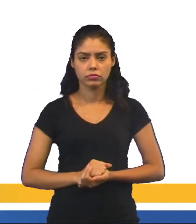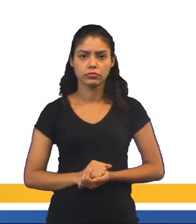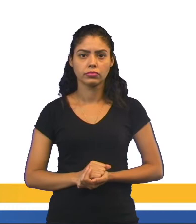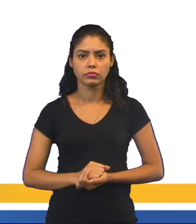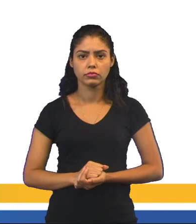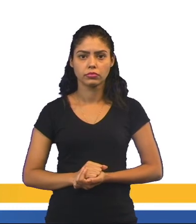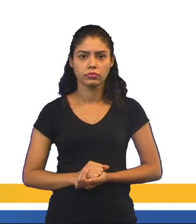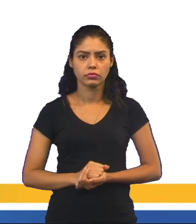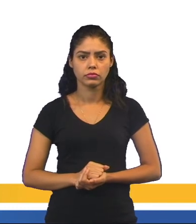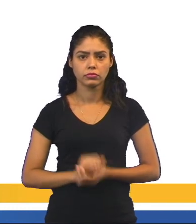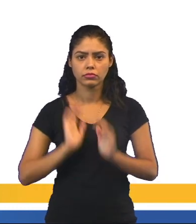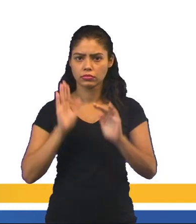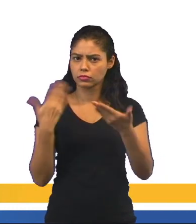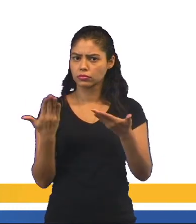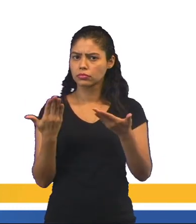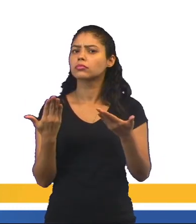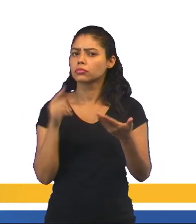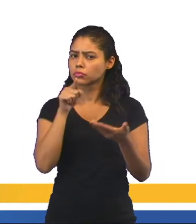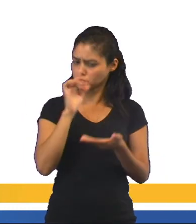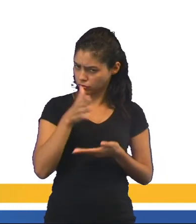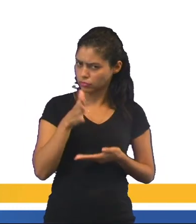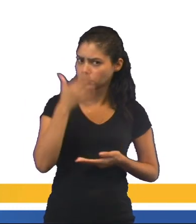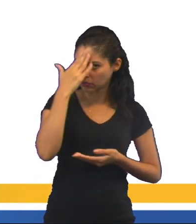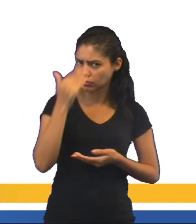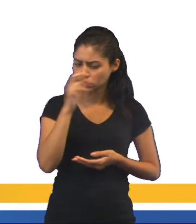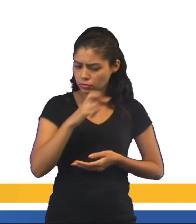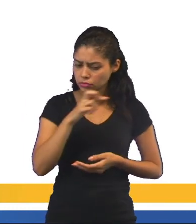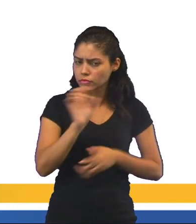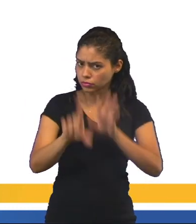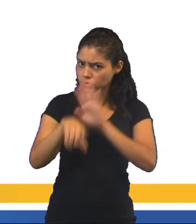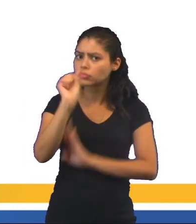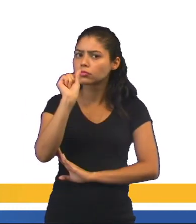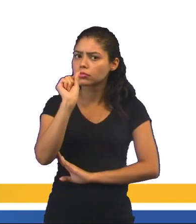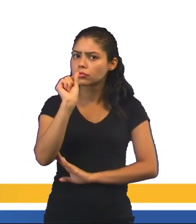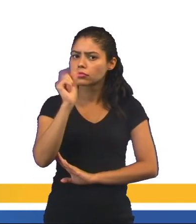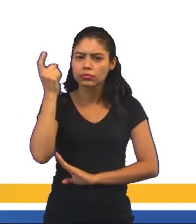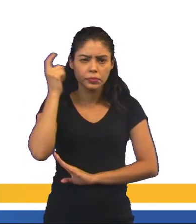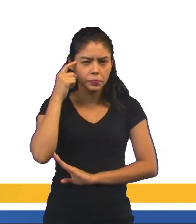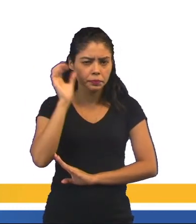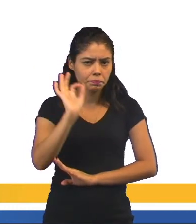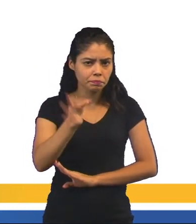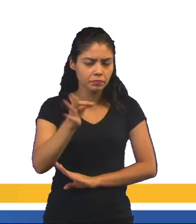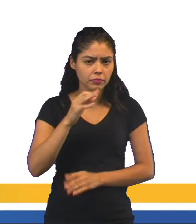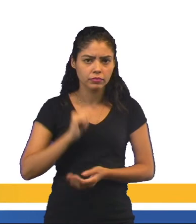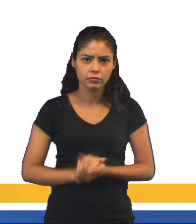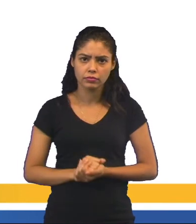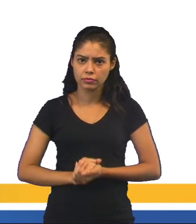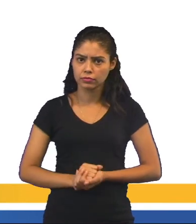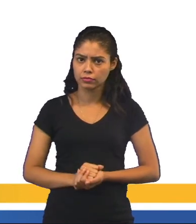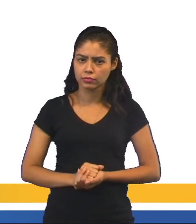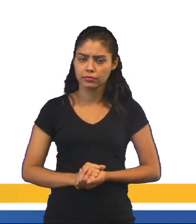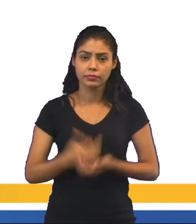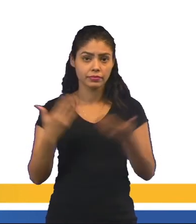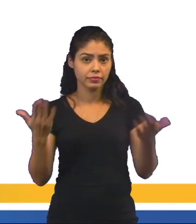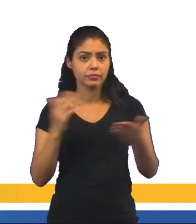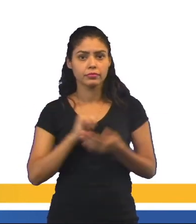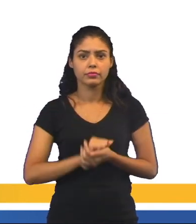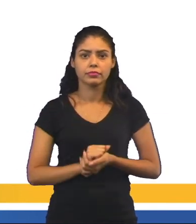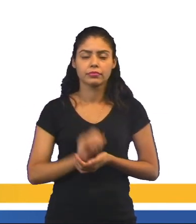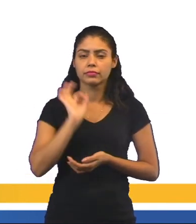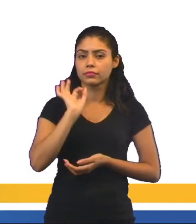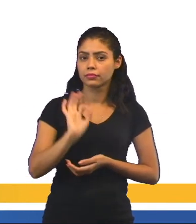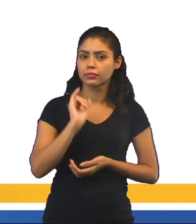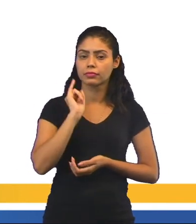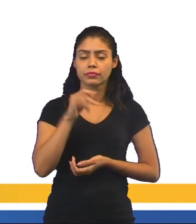por cientistas. E aí, já deu uma analisada? Fez a sua escolha? Tem certeza da escolha que você fez? Então,